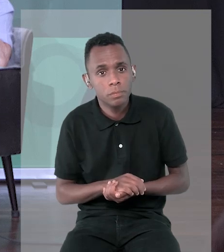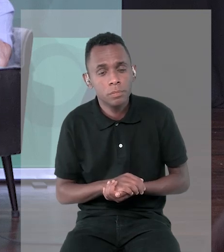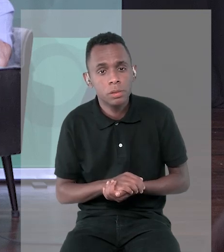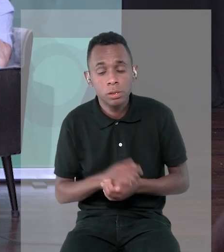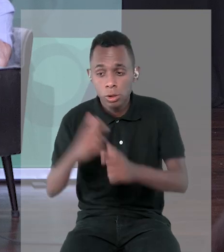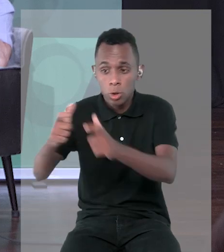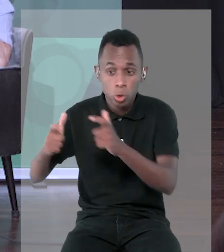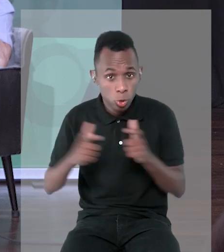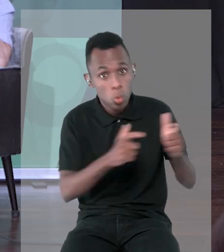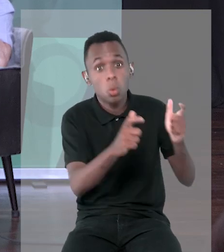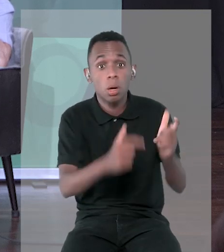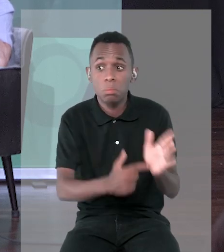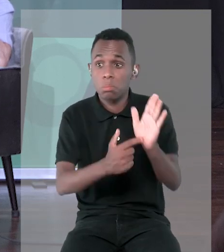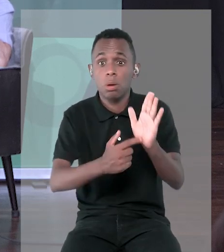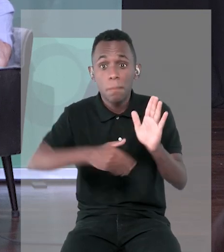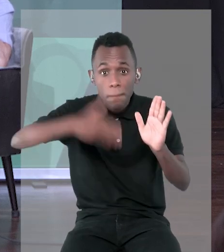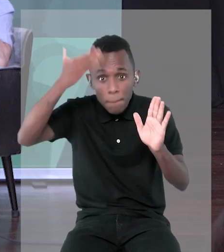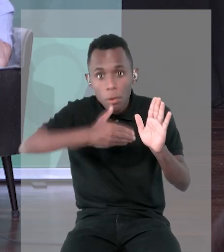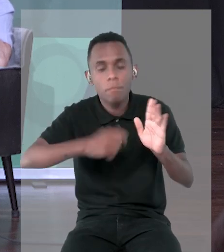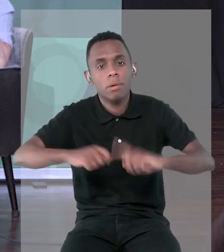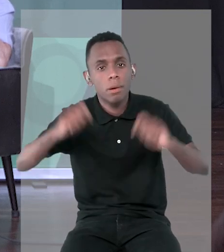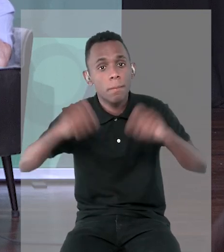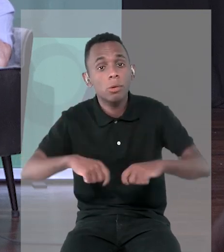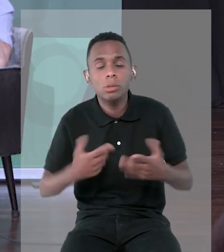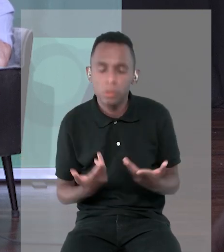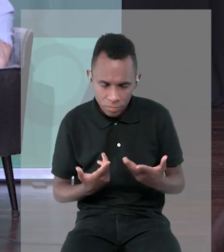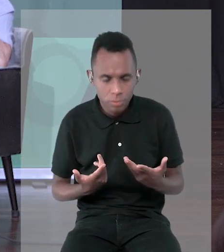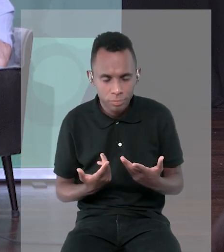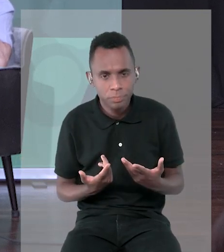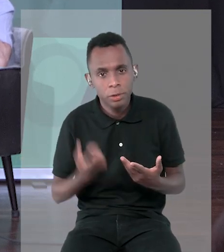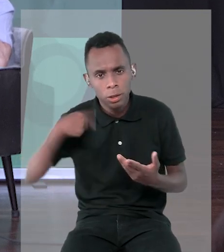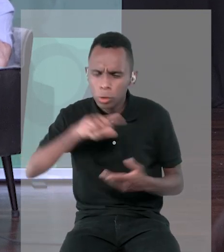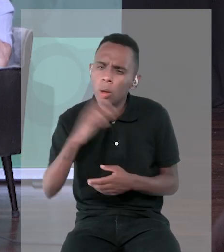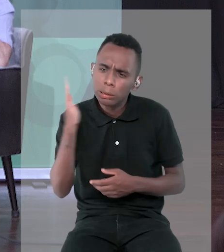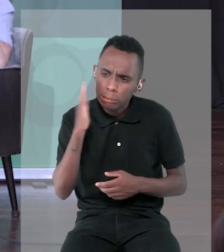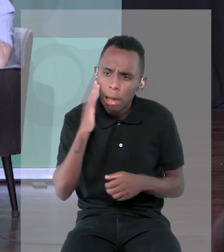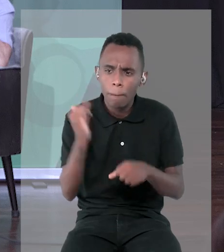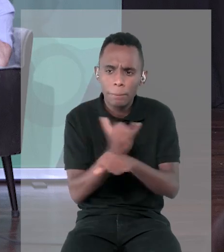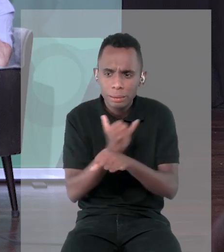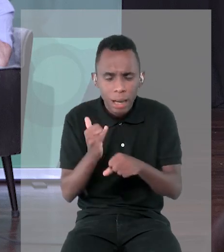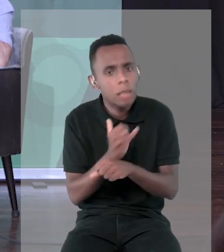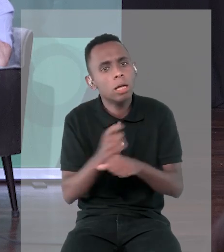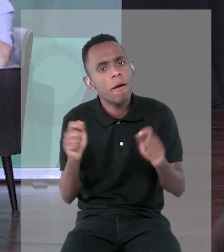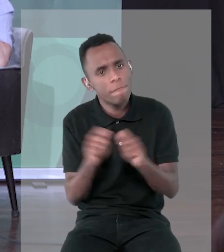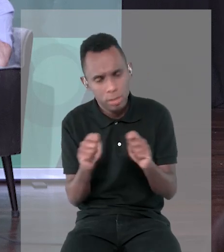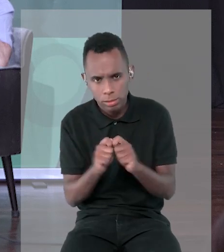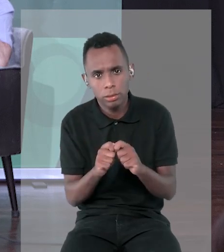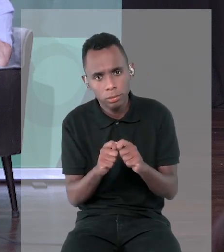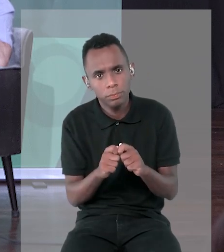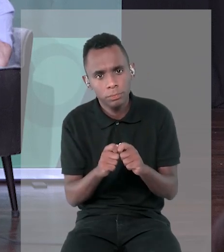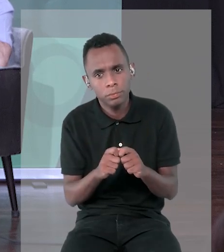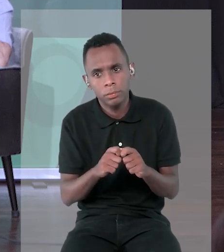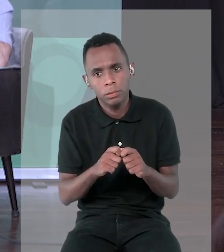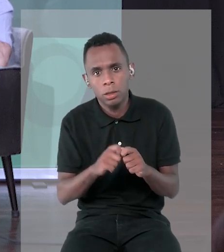essas ilhas foram os exemplos que permitiram a gente provar que a gente sabia o que estava fazendo e